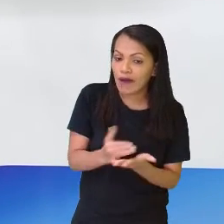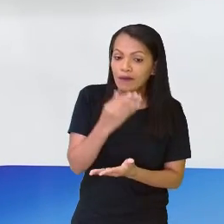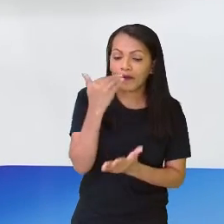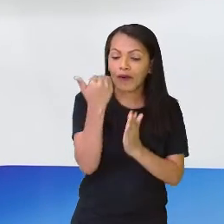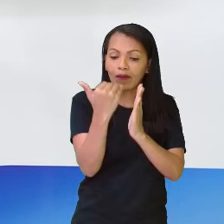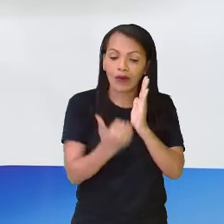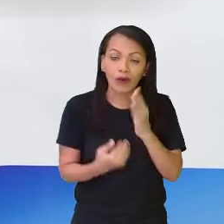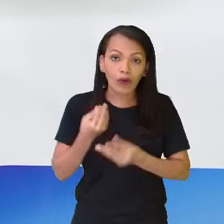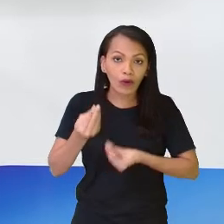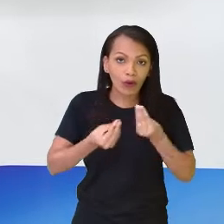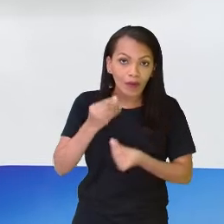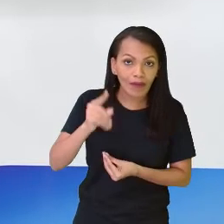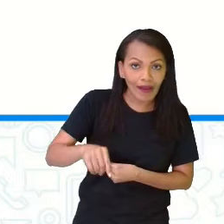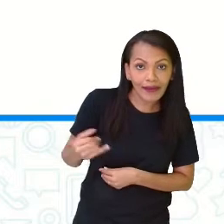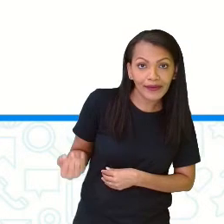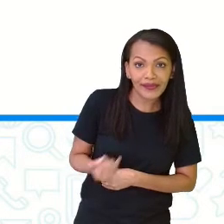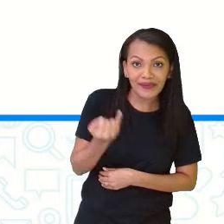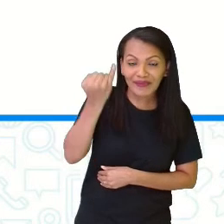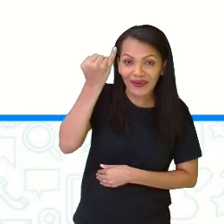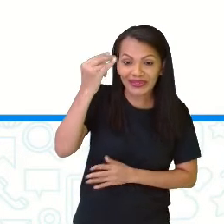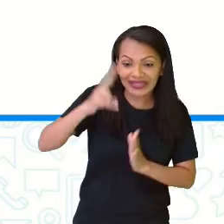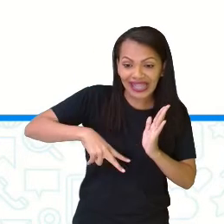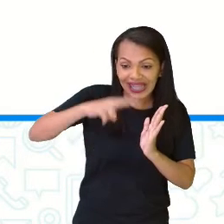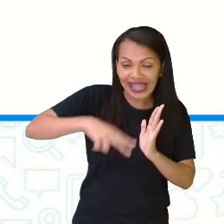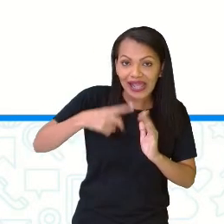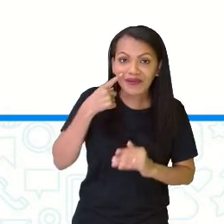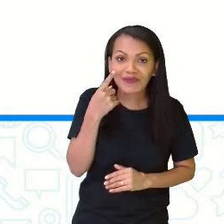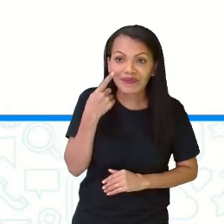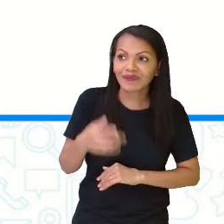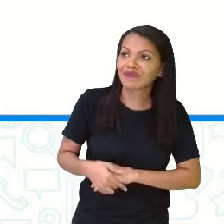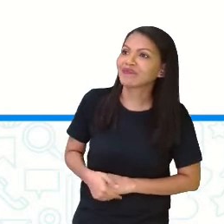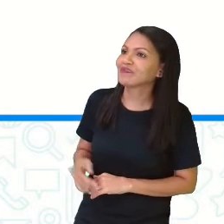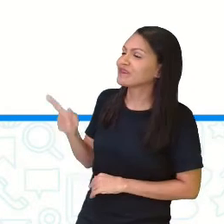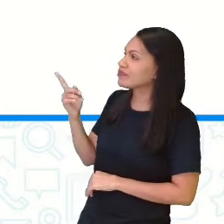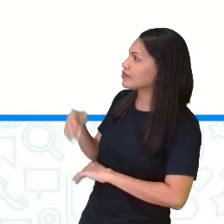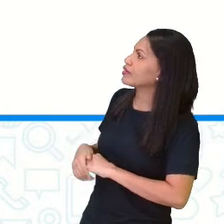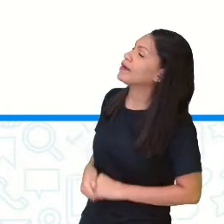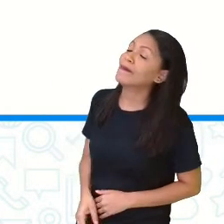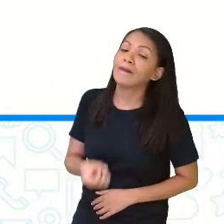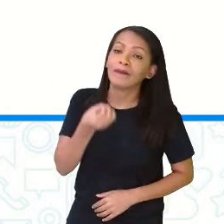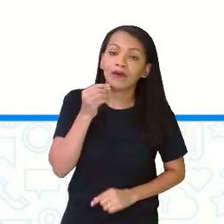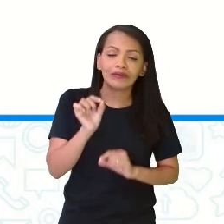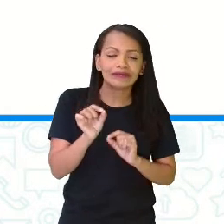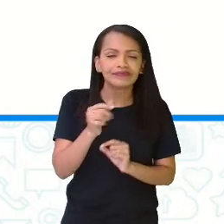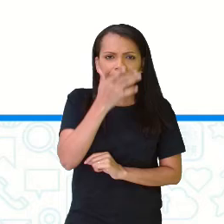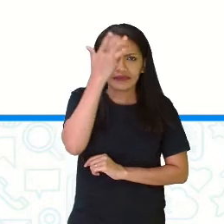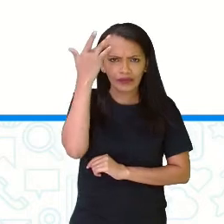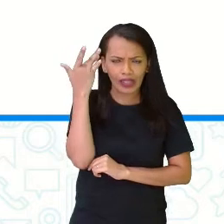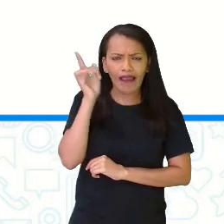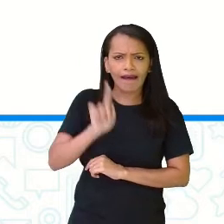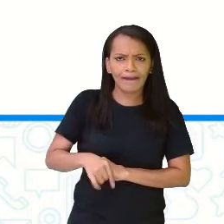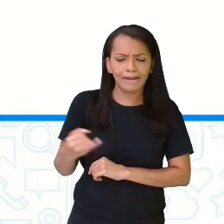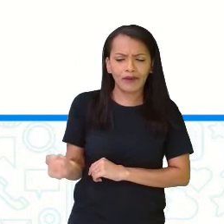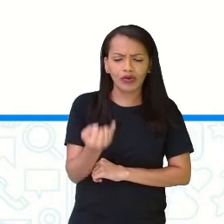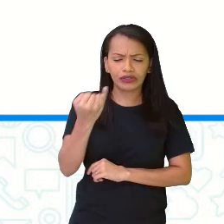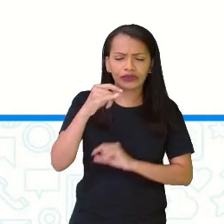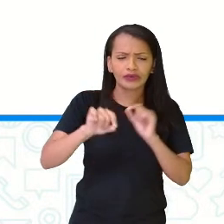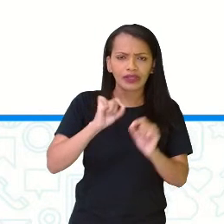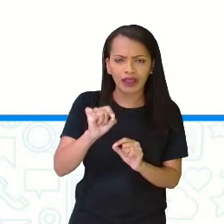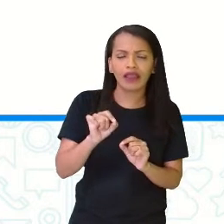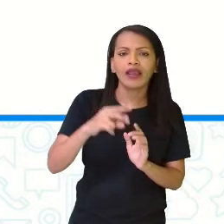como é importante a leitura. Quem lê, ó, promove a saúde mental, reduz o